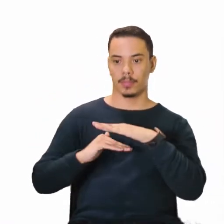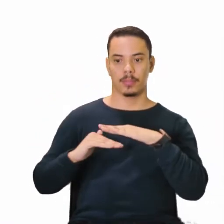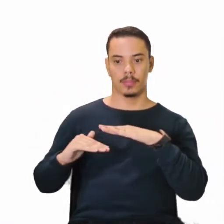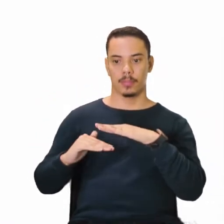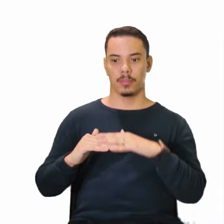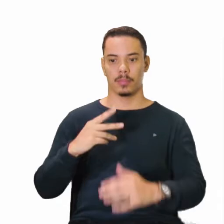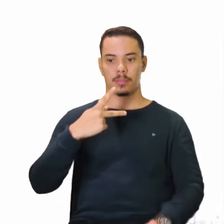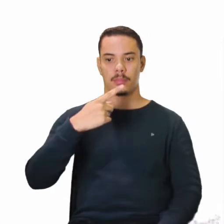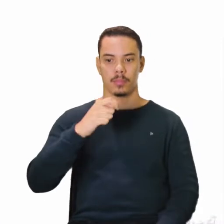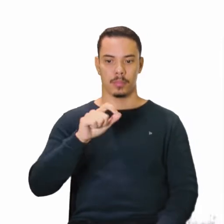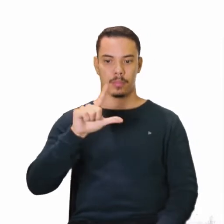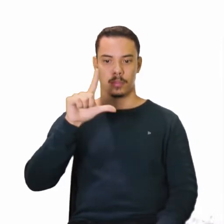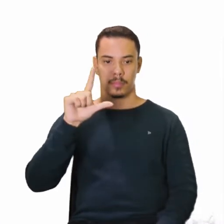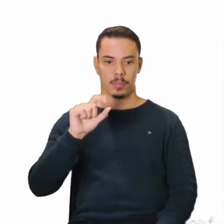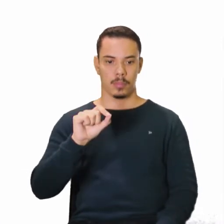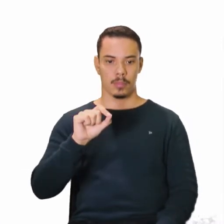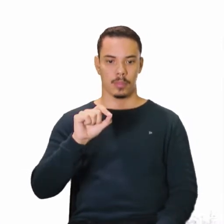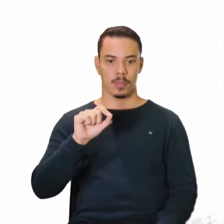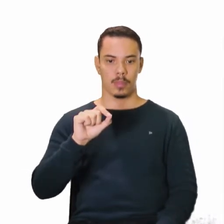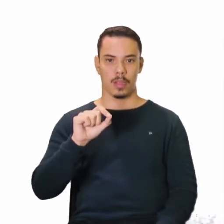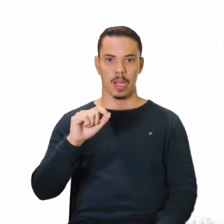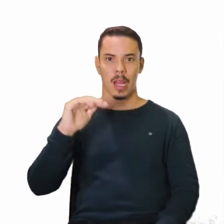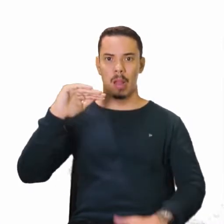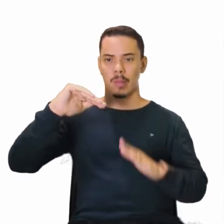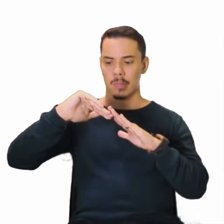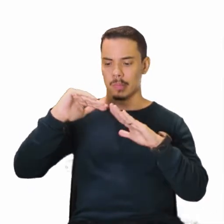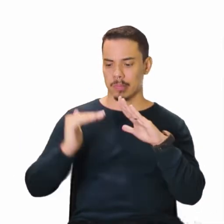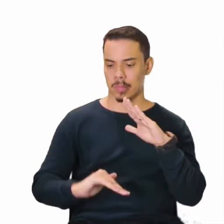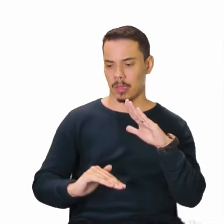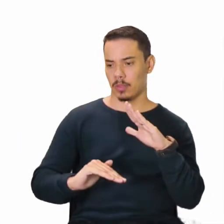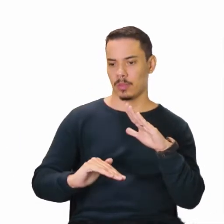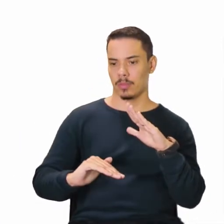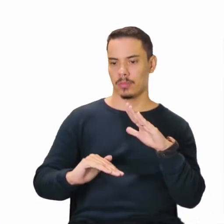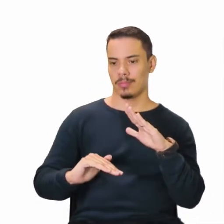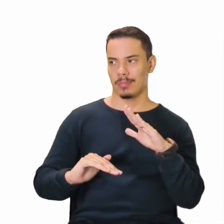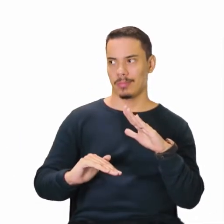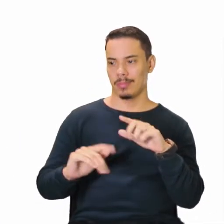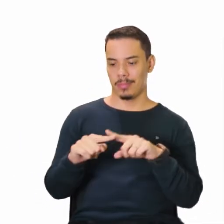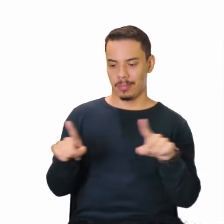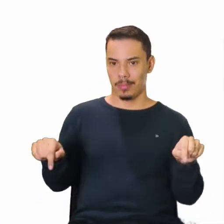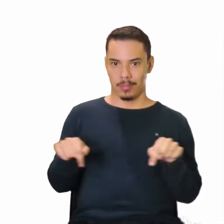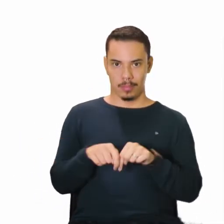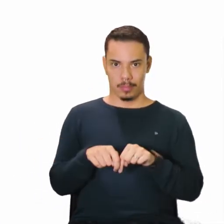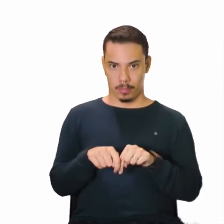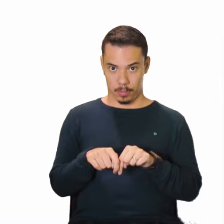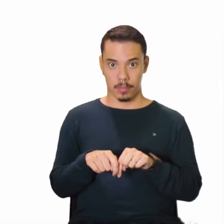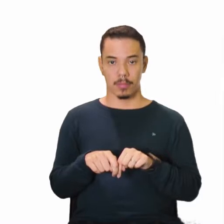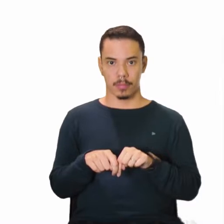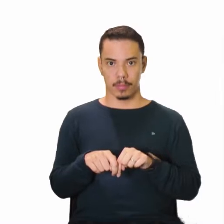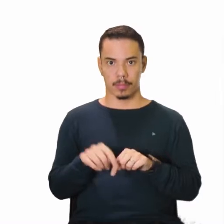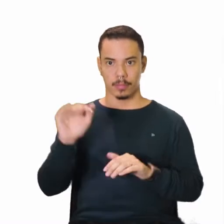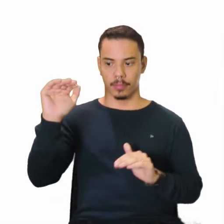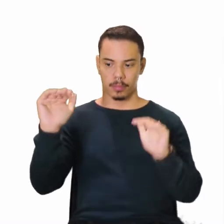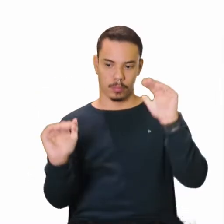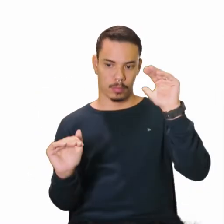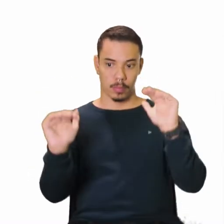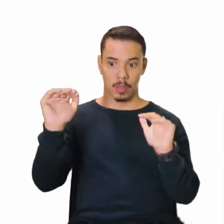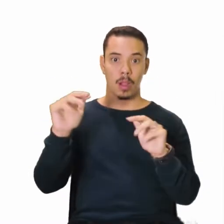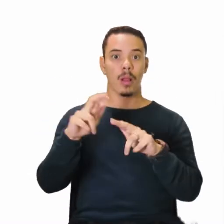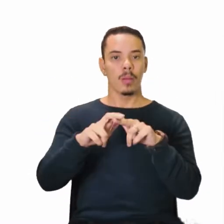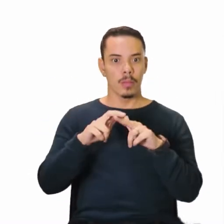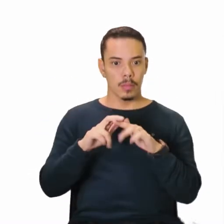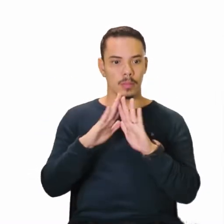inferioridade, Paulo é o menos alto da sala. Beleza? Então, esta